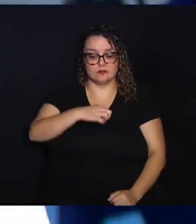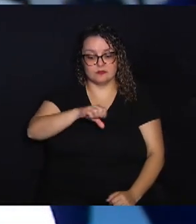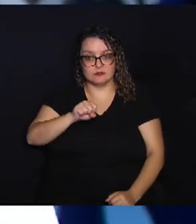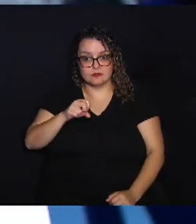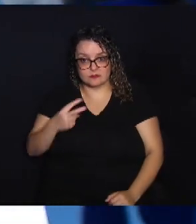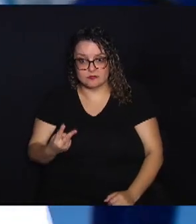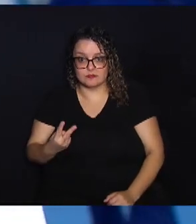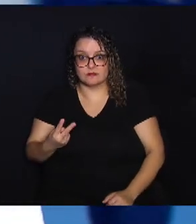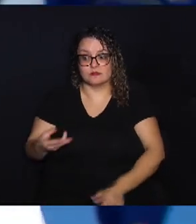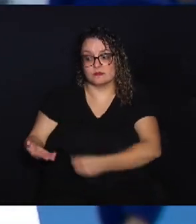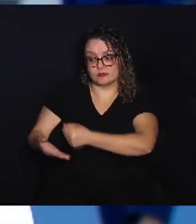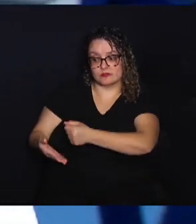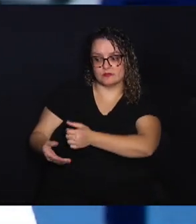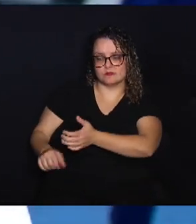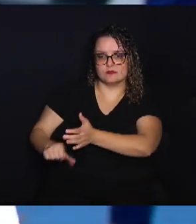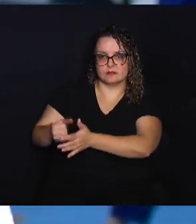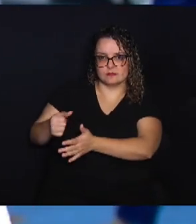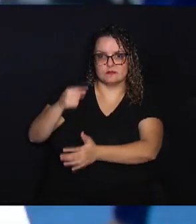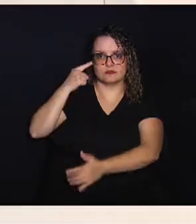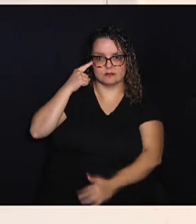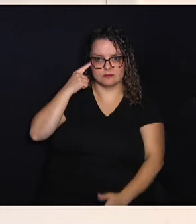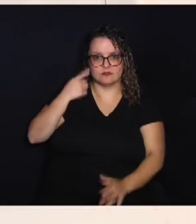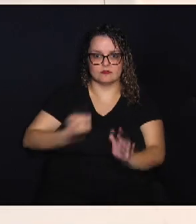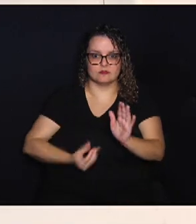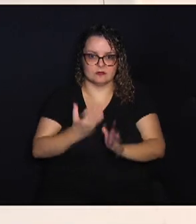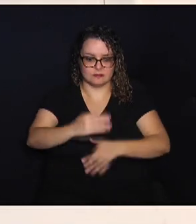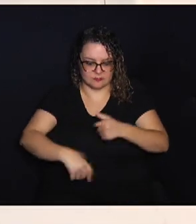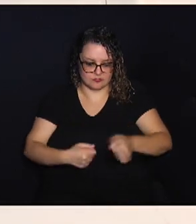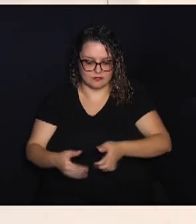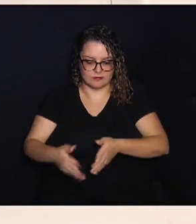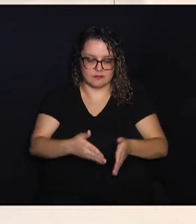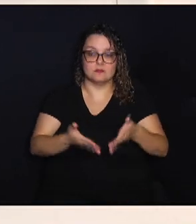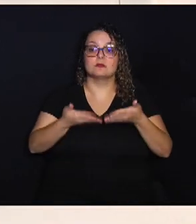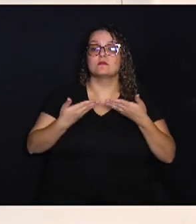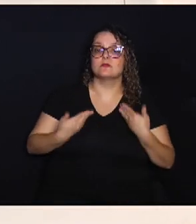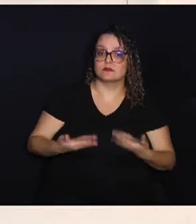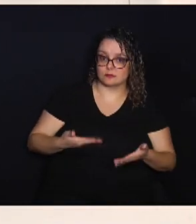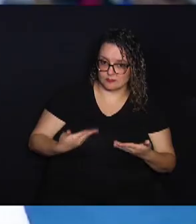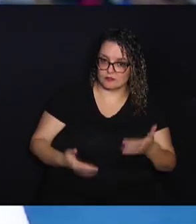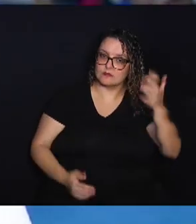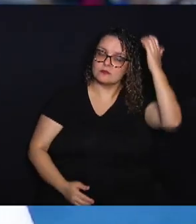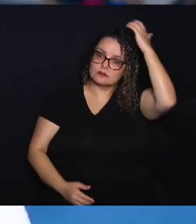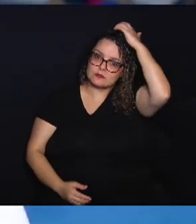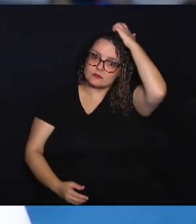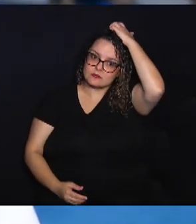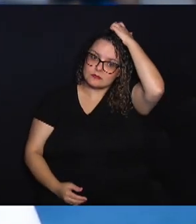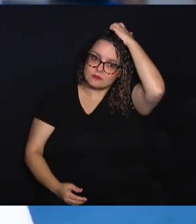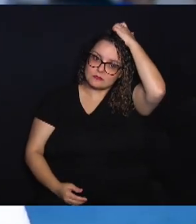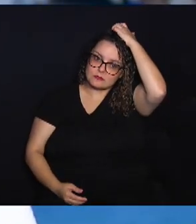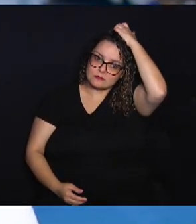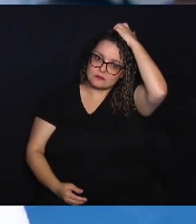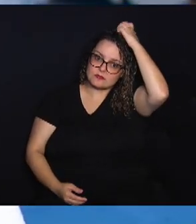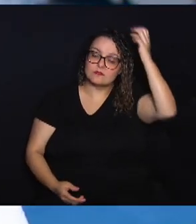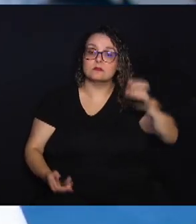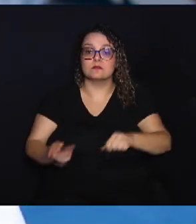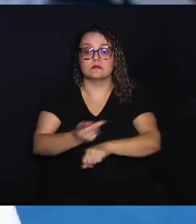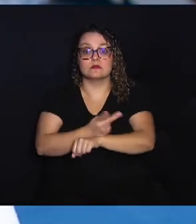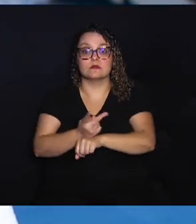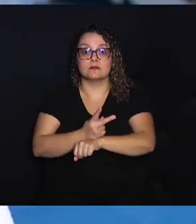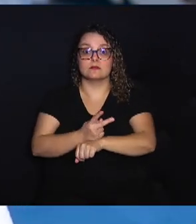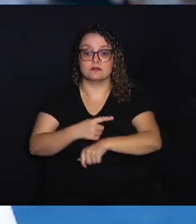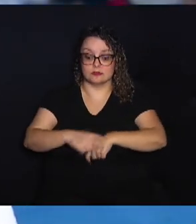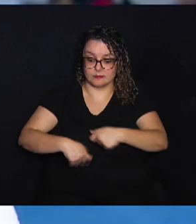jujutsu para criar o judô, que significa caminho suave. Ele criou o judô porque ele buscava uma arte marcial